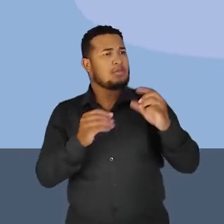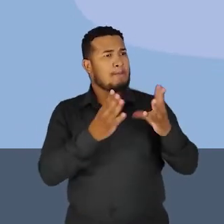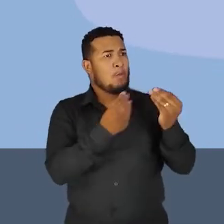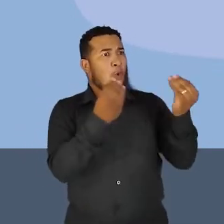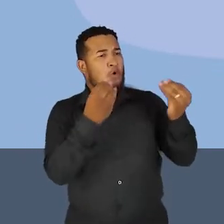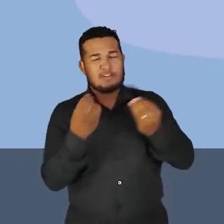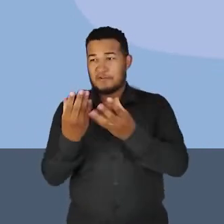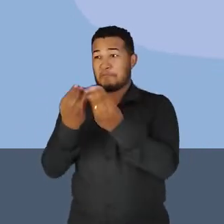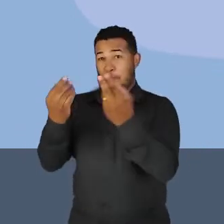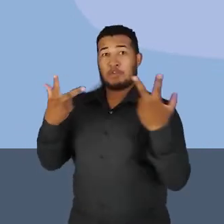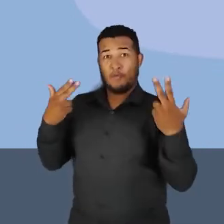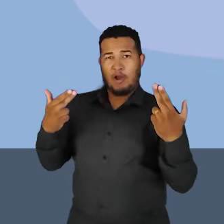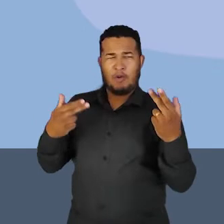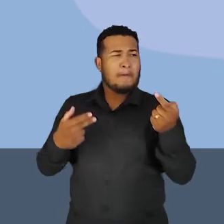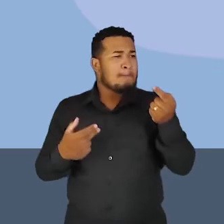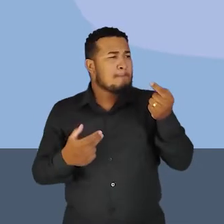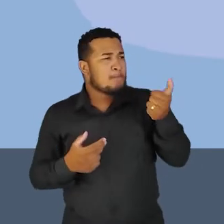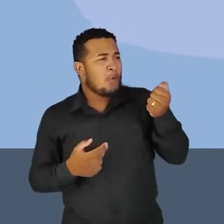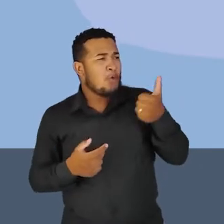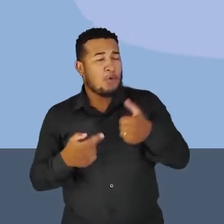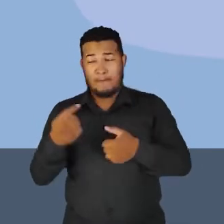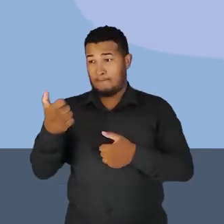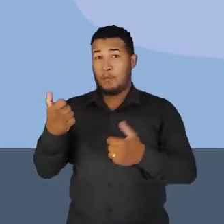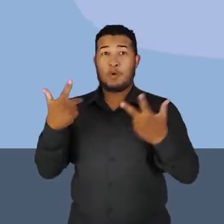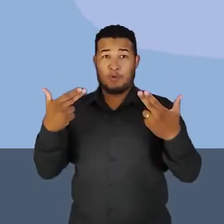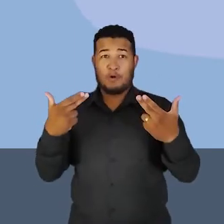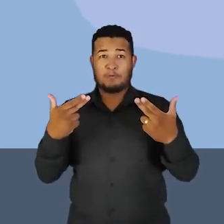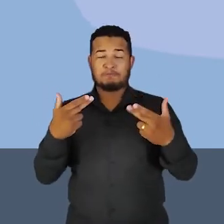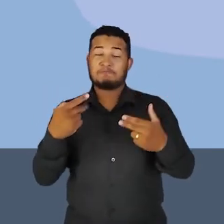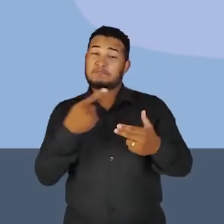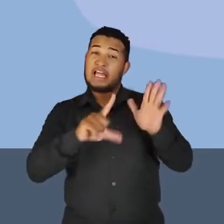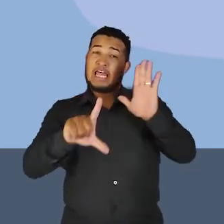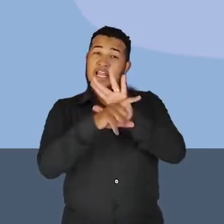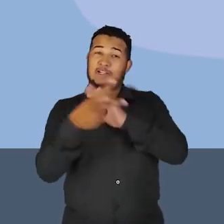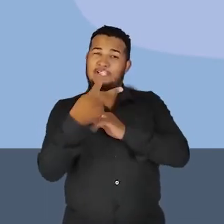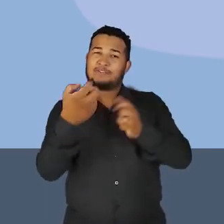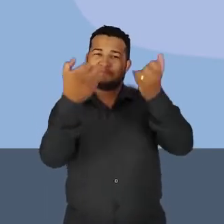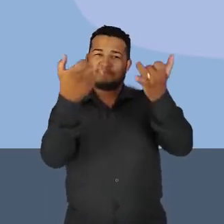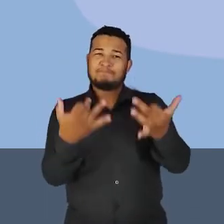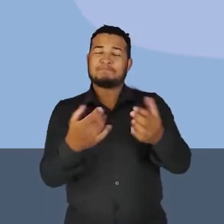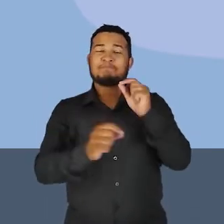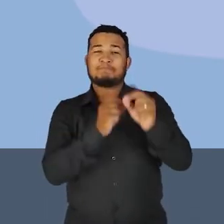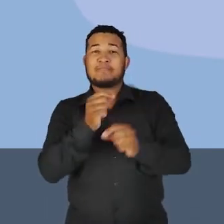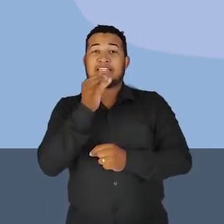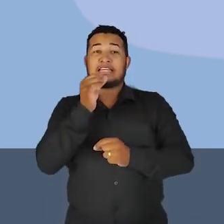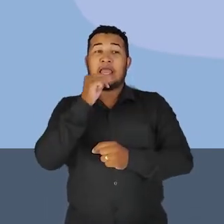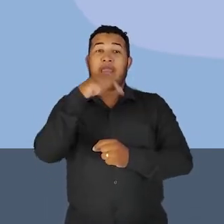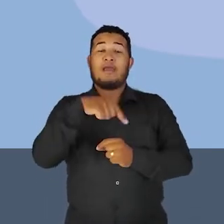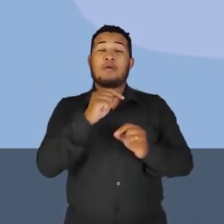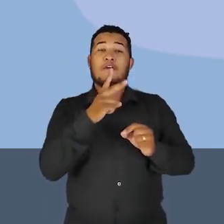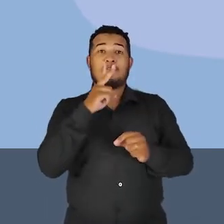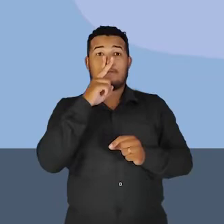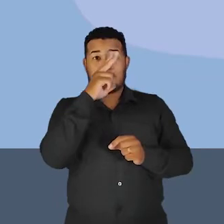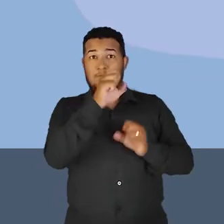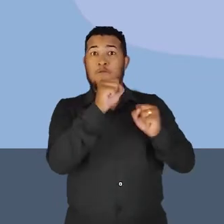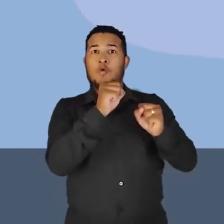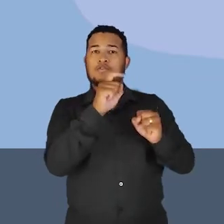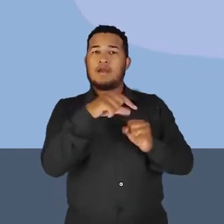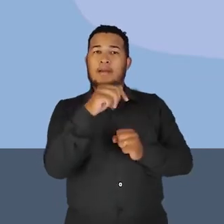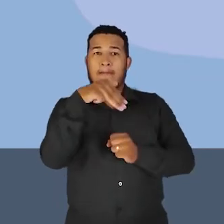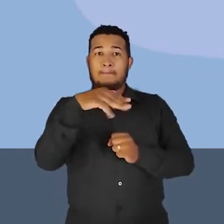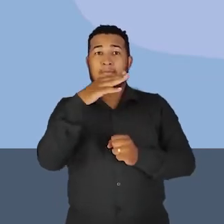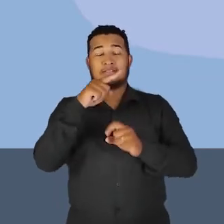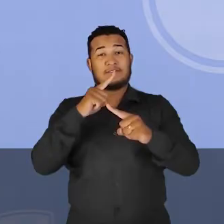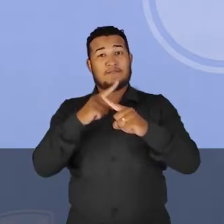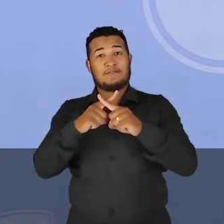da fórmula geral, que dizemos que é a segunda lei, que diz que a massa, que é a força resultante, é a massa vezes a aceleração. Ok.